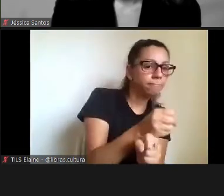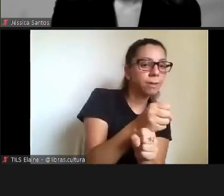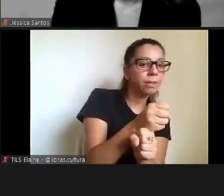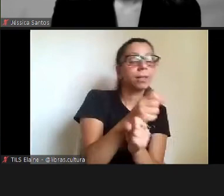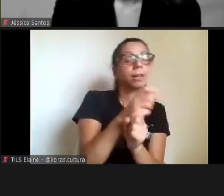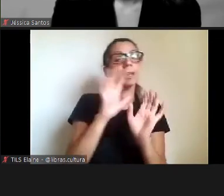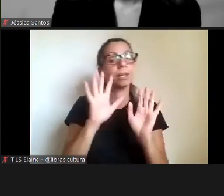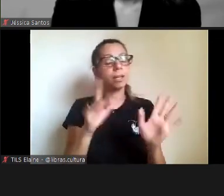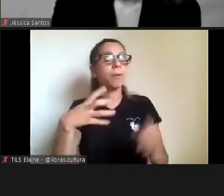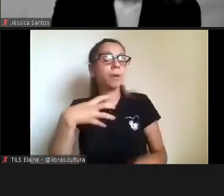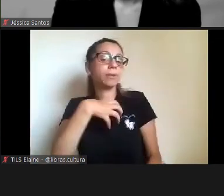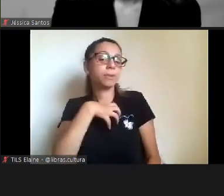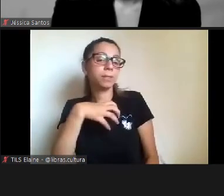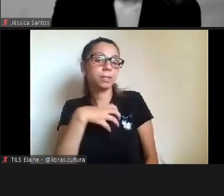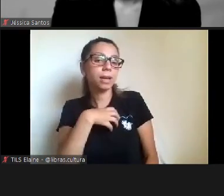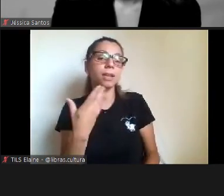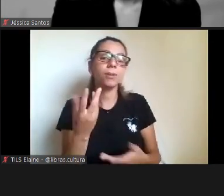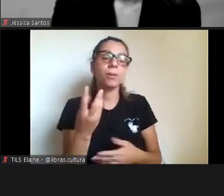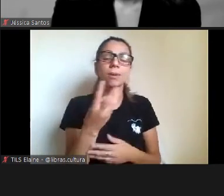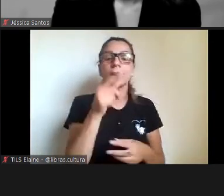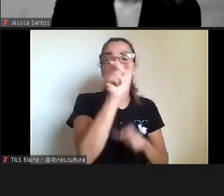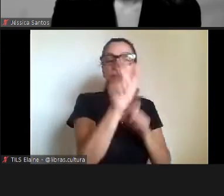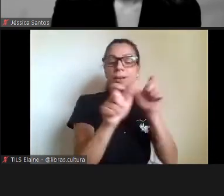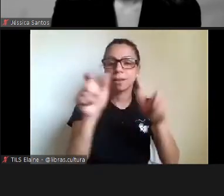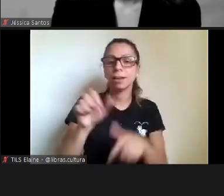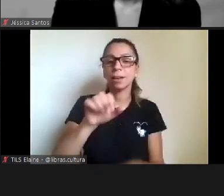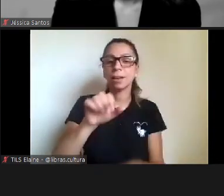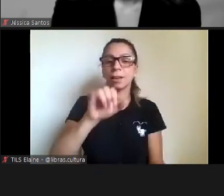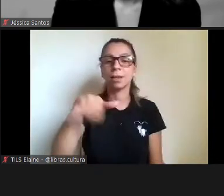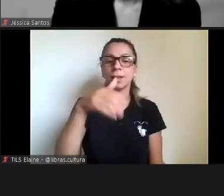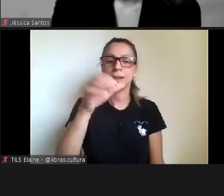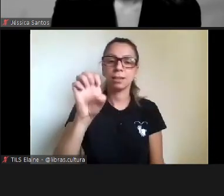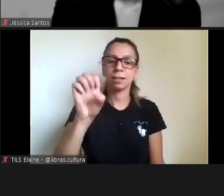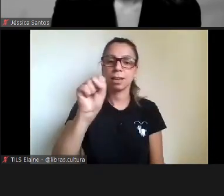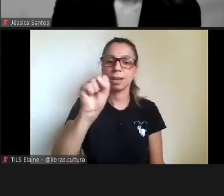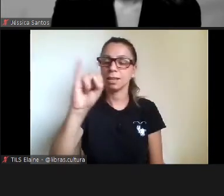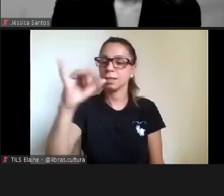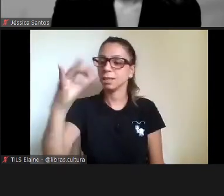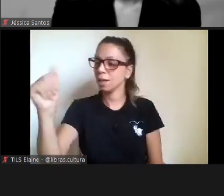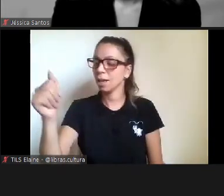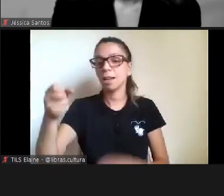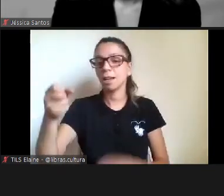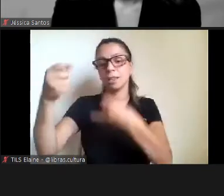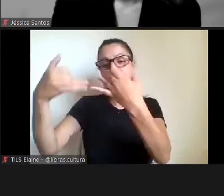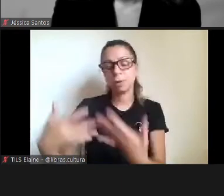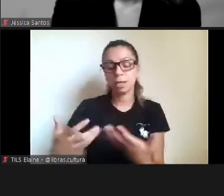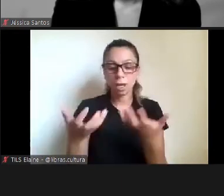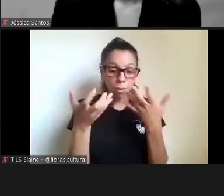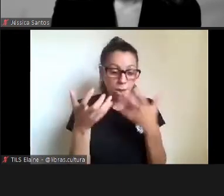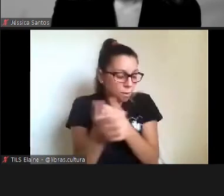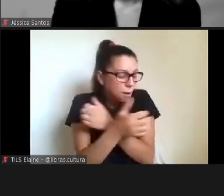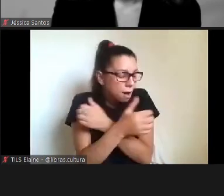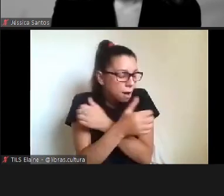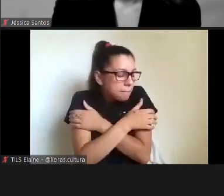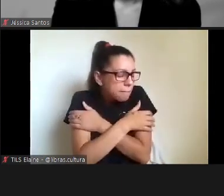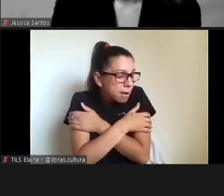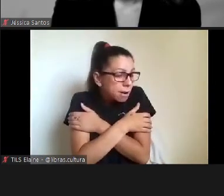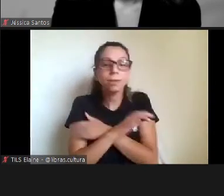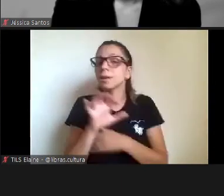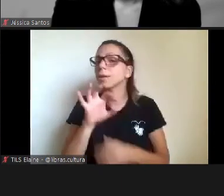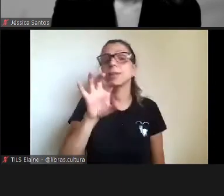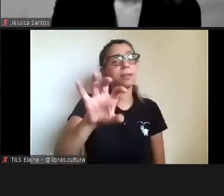muito generosa. Quando a Jéssica fala, eu queria um abraço, eu falo, cara, é isso, é